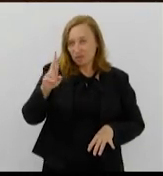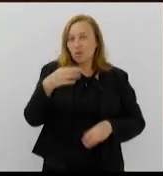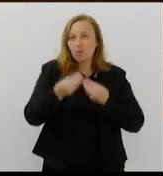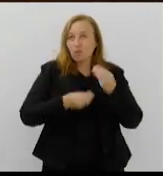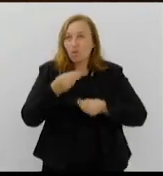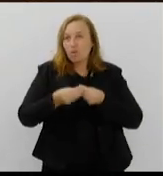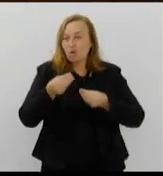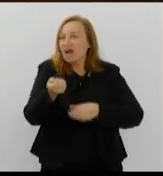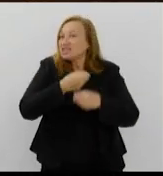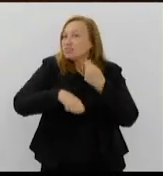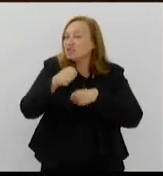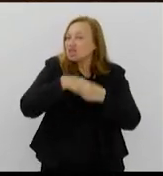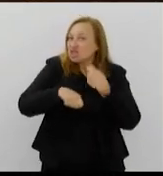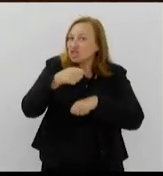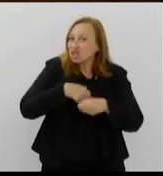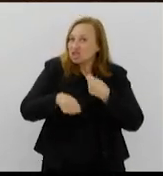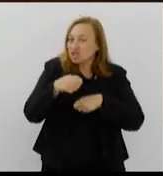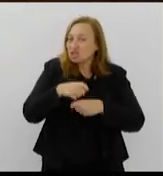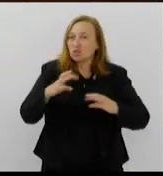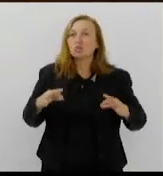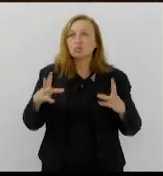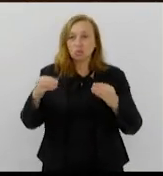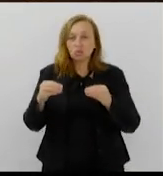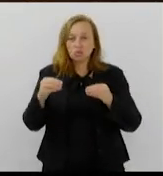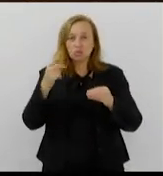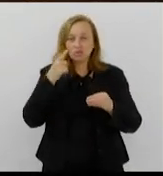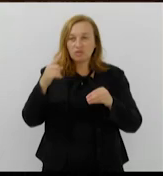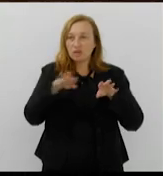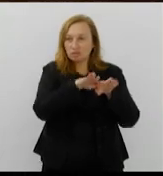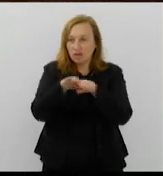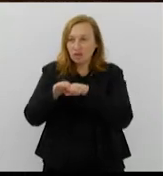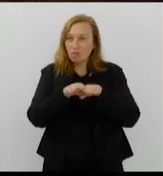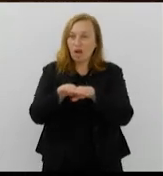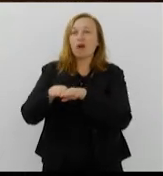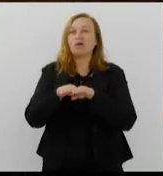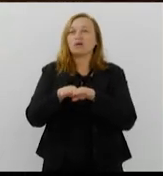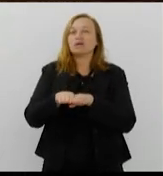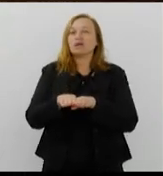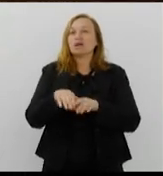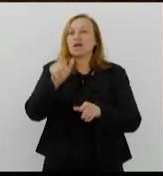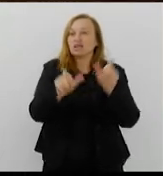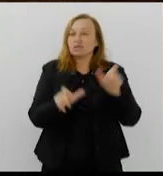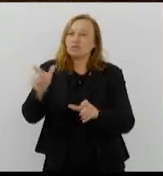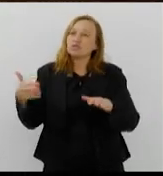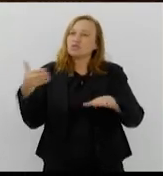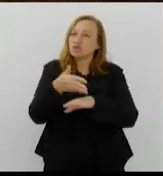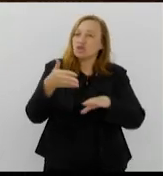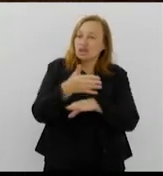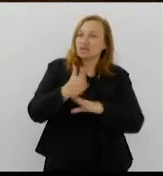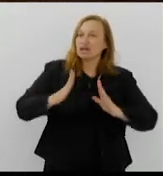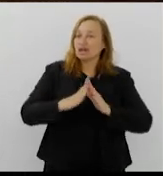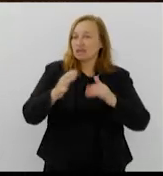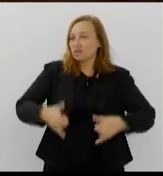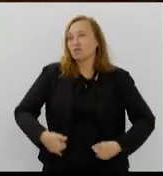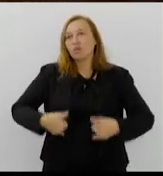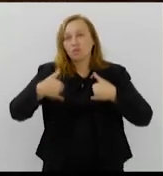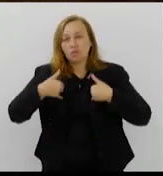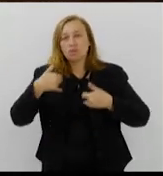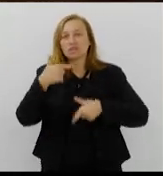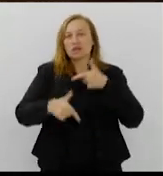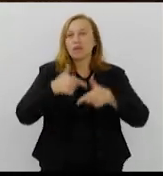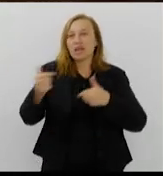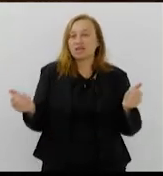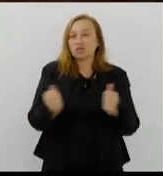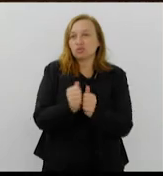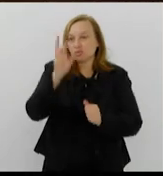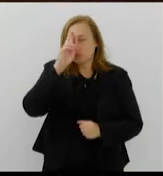você trata quem é da base, sim, que você vê todos de igual para igual, principalmente as pessoas que estão chegando na casa. Falar que é uma honra trabalhar com